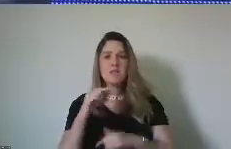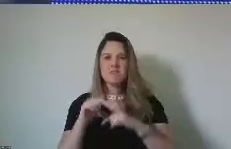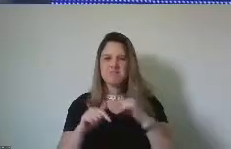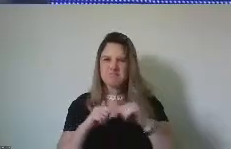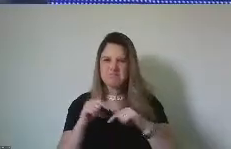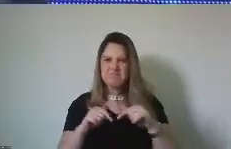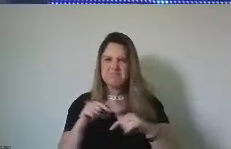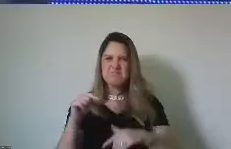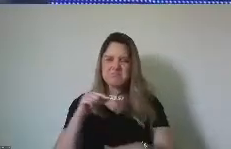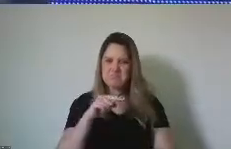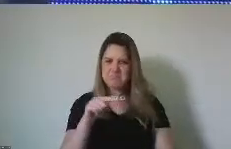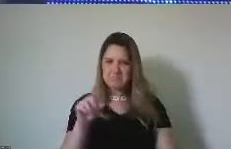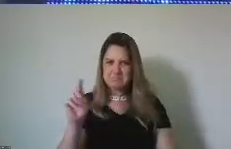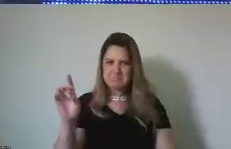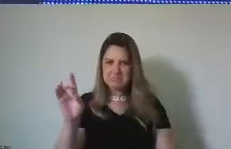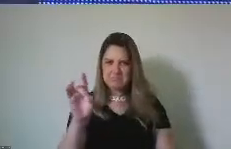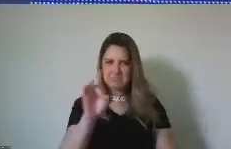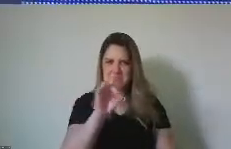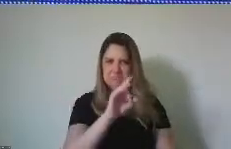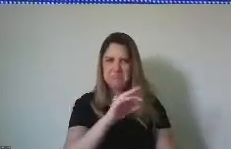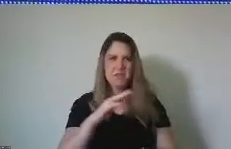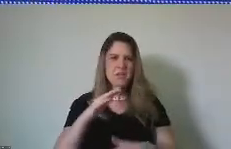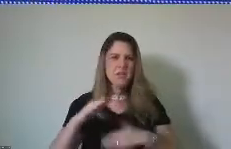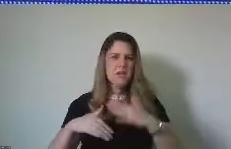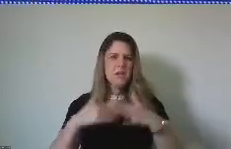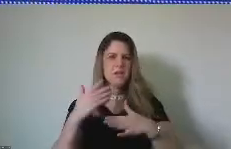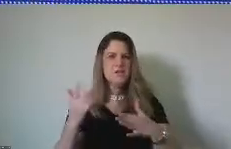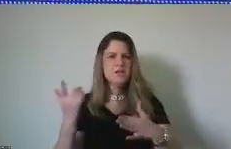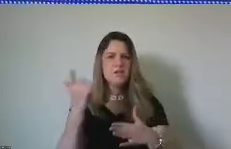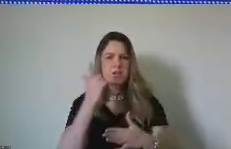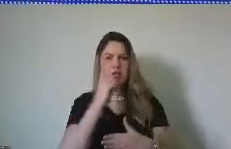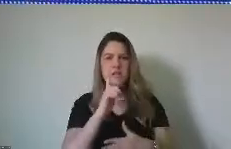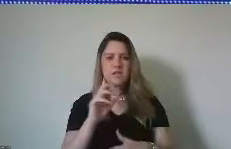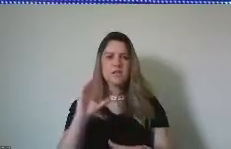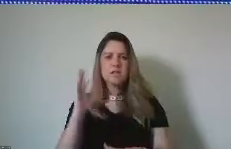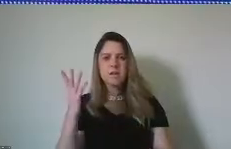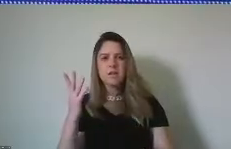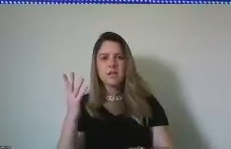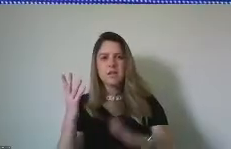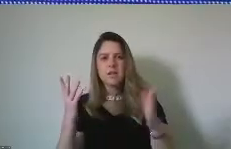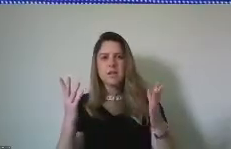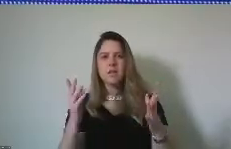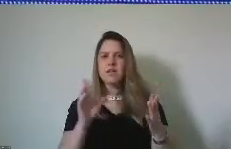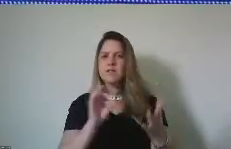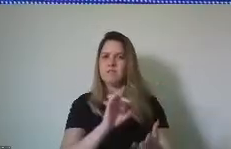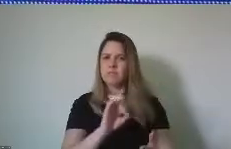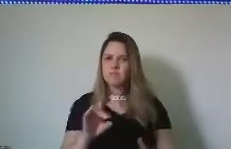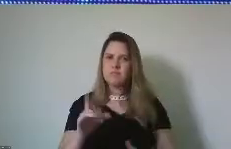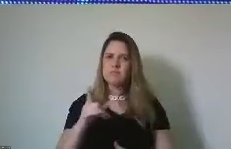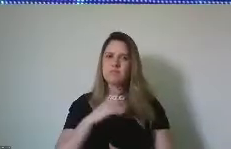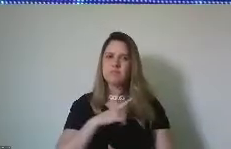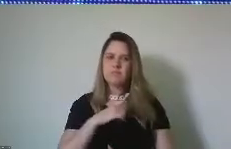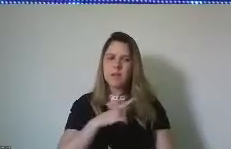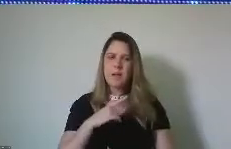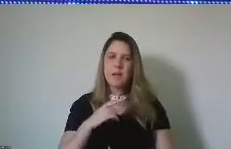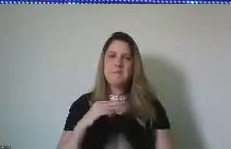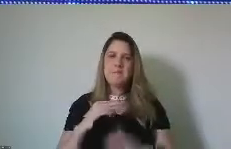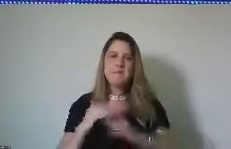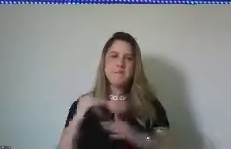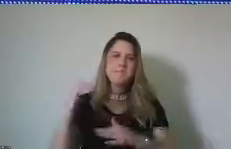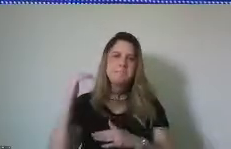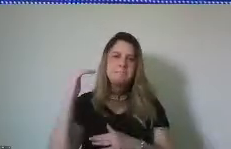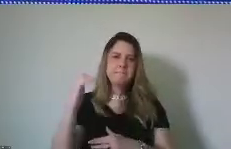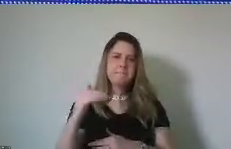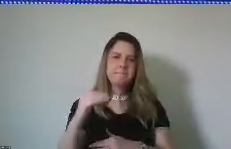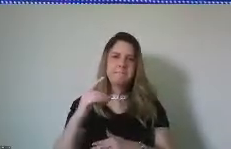vem fazendo em garantir que a regulação se cumpra e cada vez a gente tem uma barra mais alta do ponto de vista de